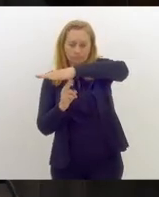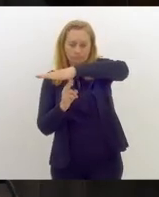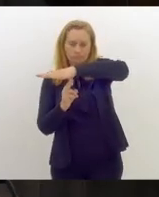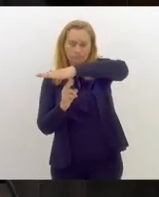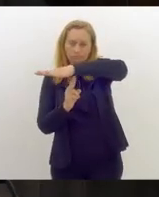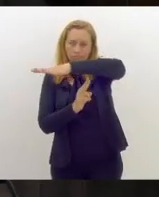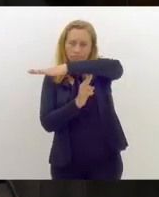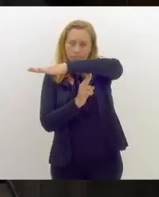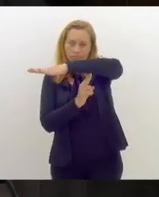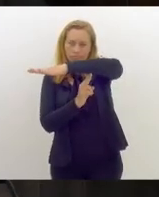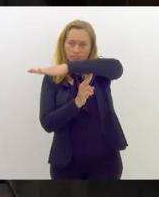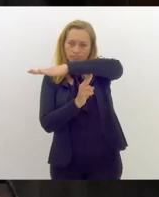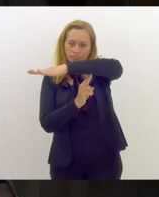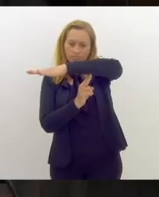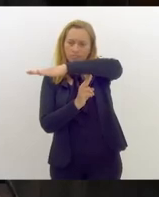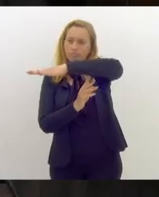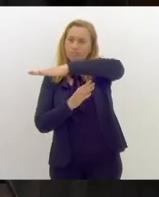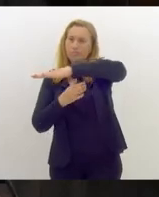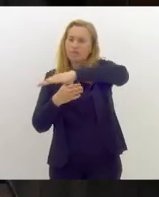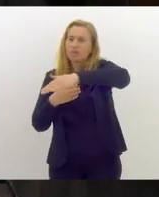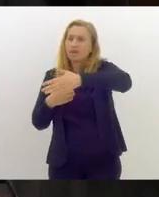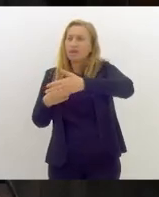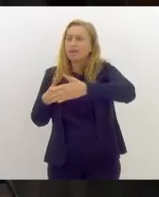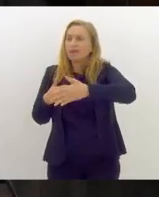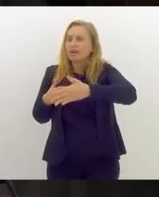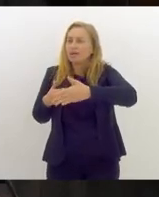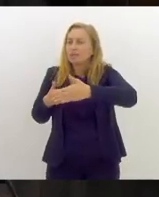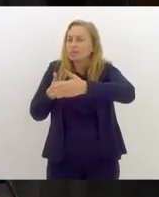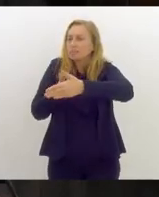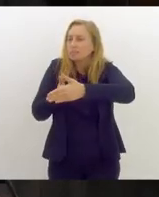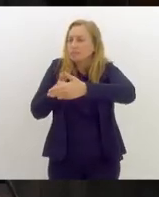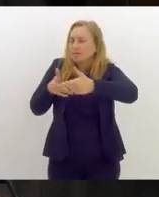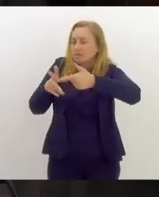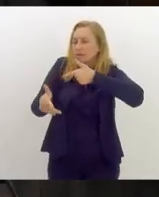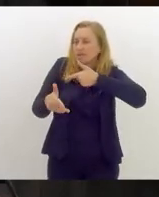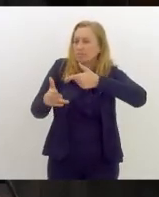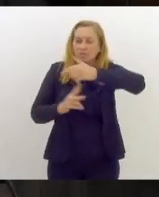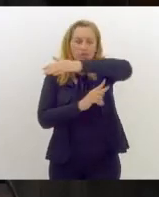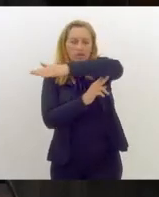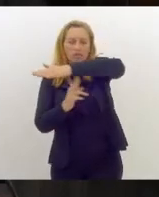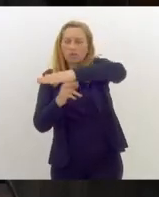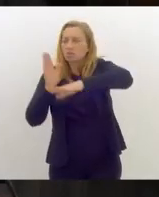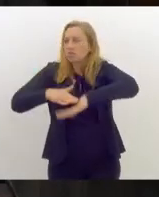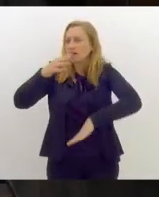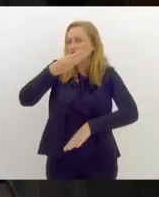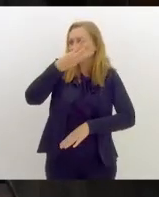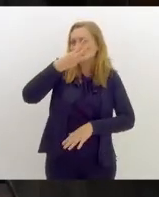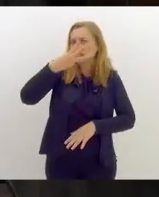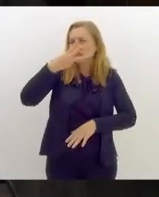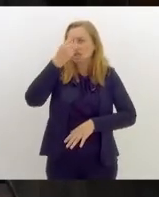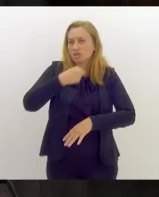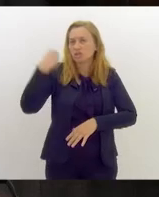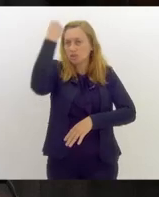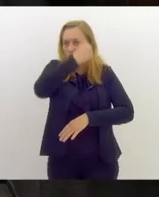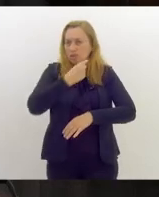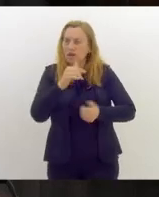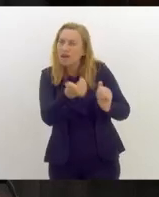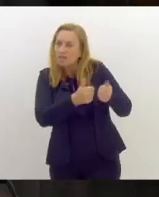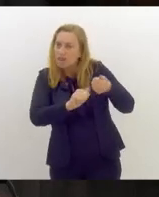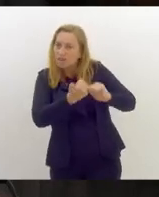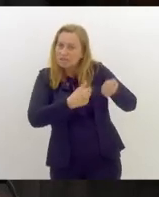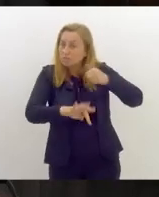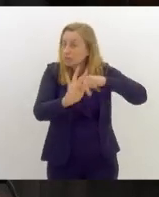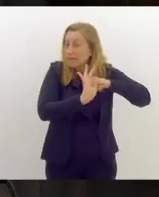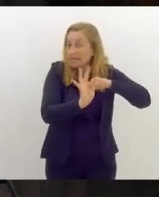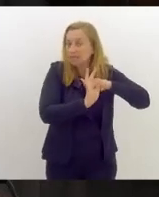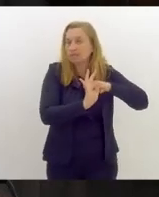rio-niterói que provocou o fechamento da ponte por mais de três horas e felizmente a avaliação técnica é